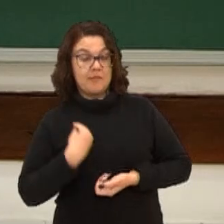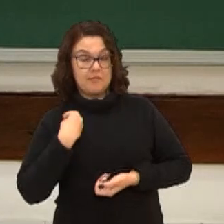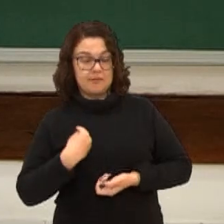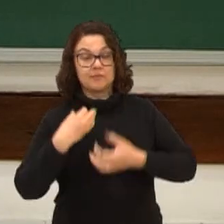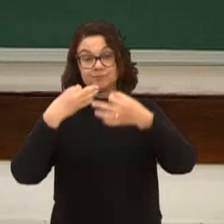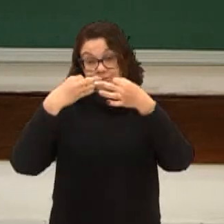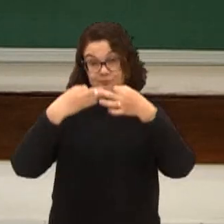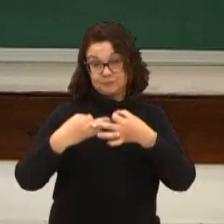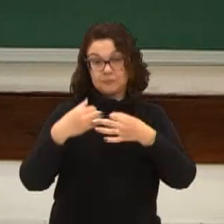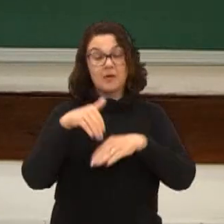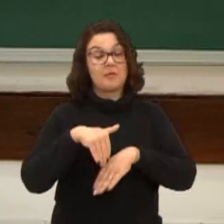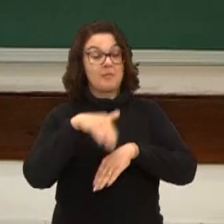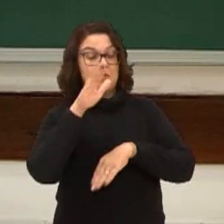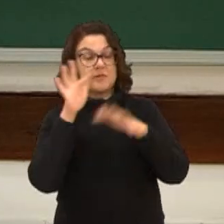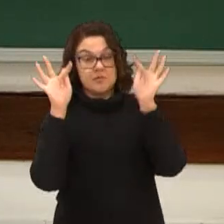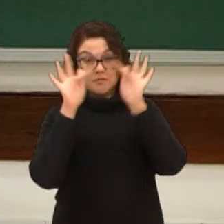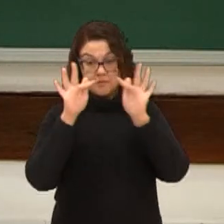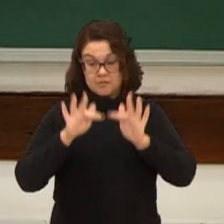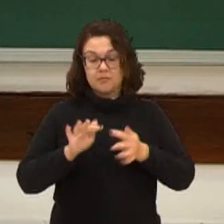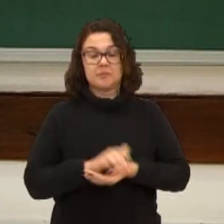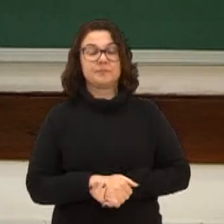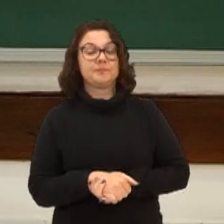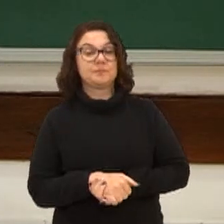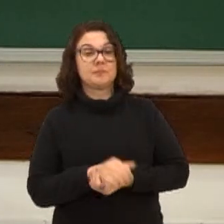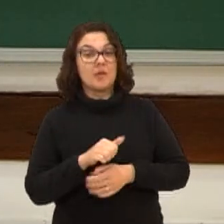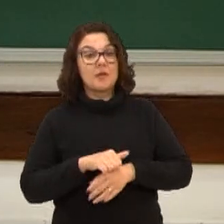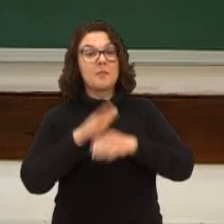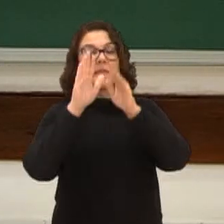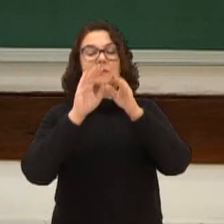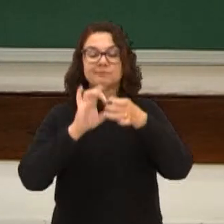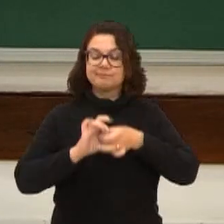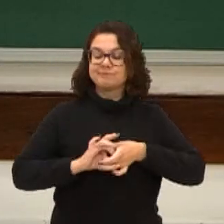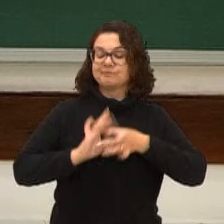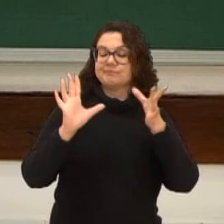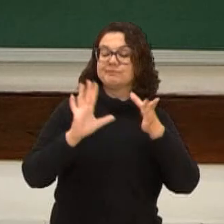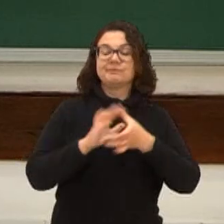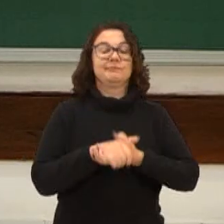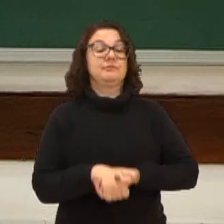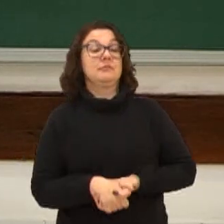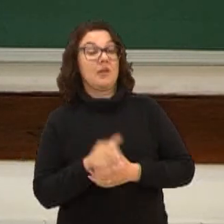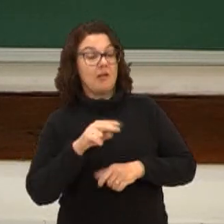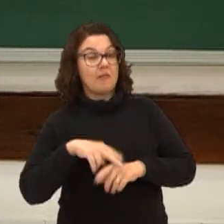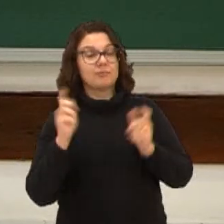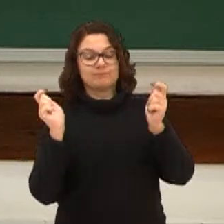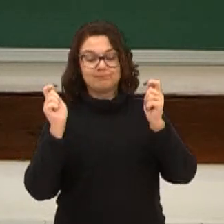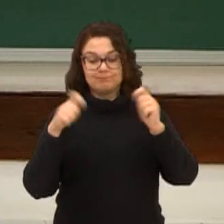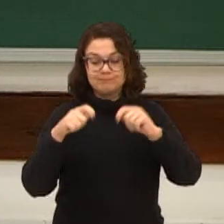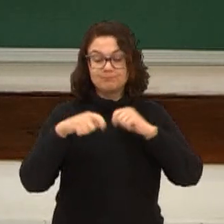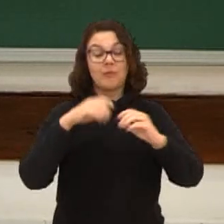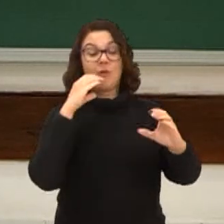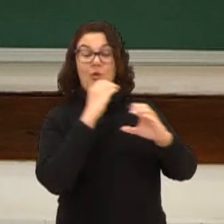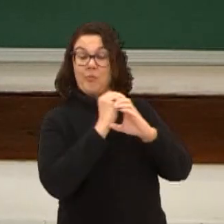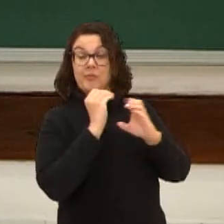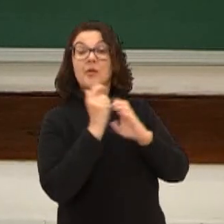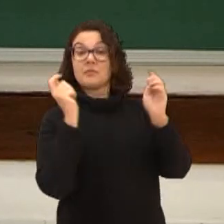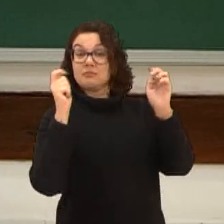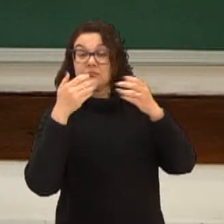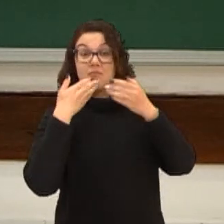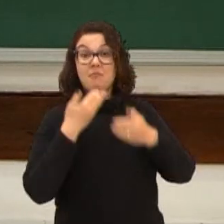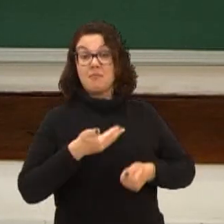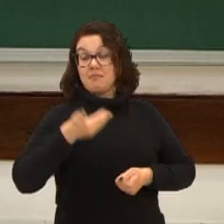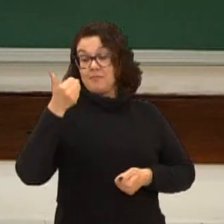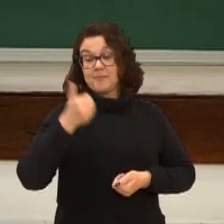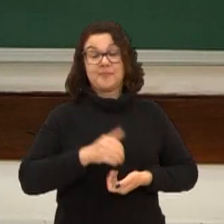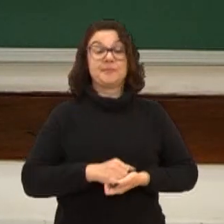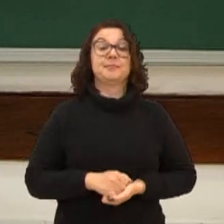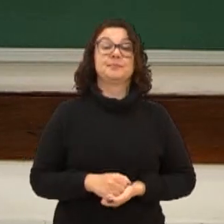com certeza, mais feliz, uma vida mais livre, ela vai ter uma capacidade de se comunicar de uma forma